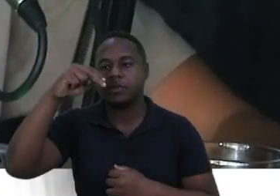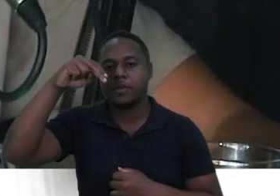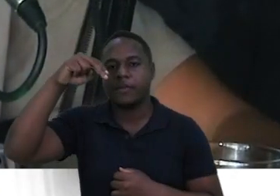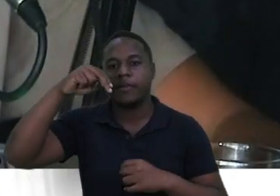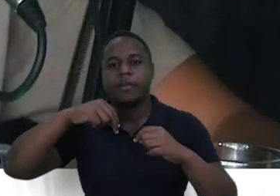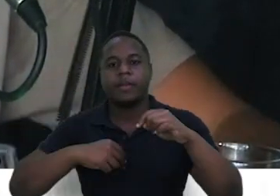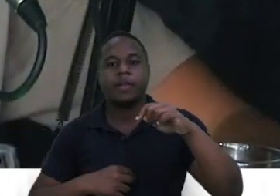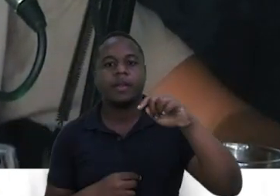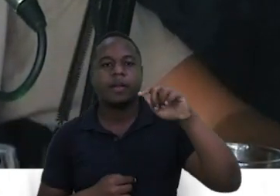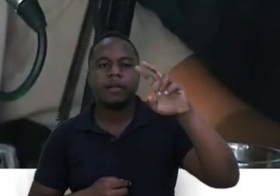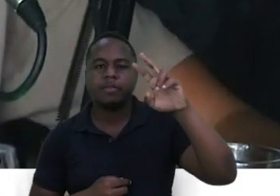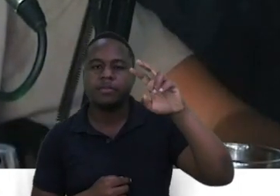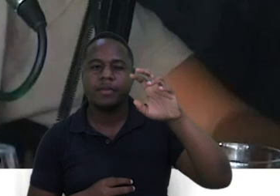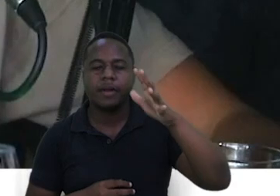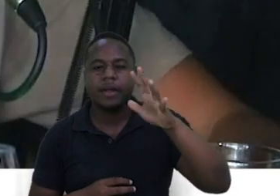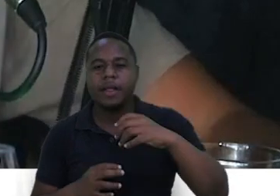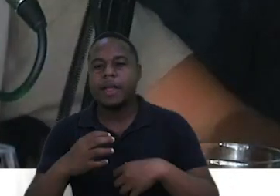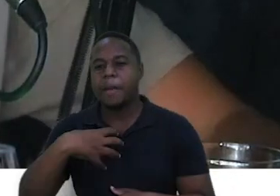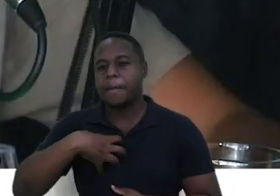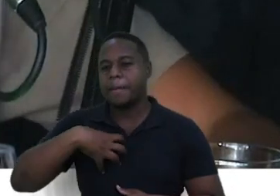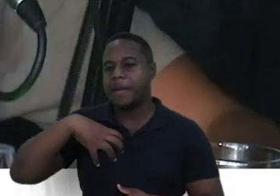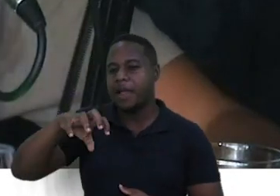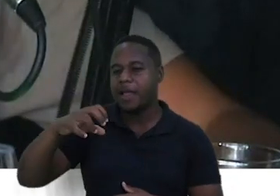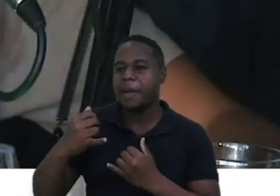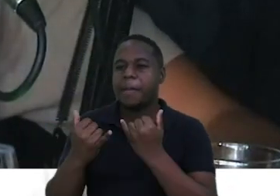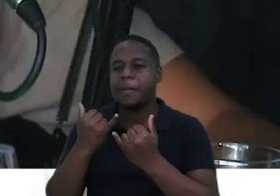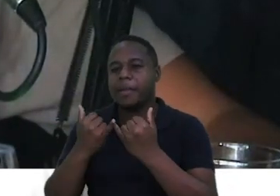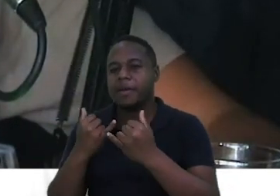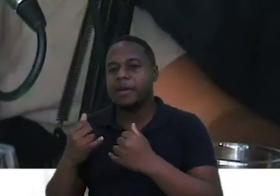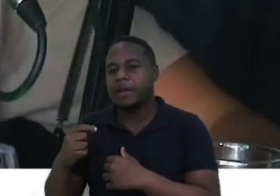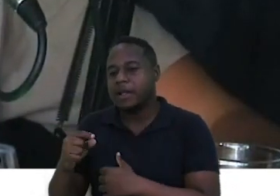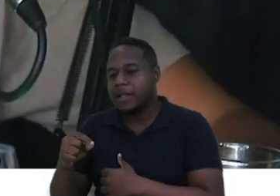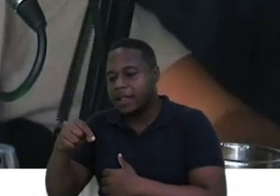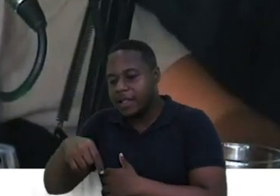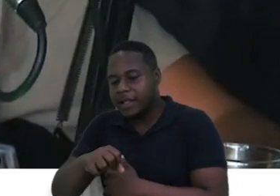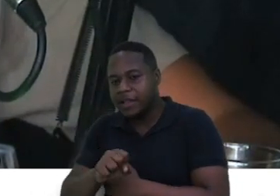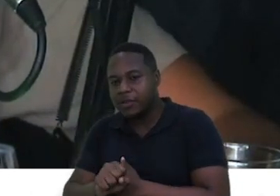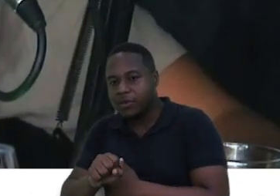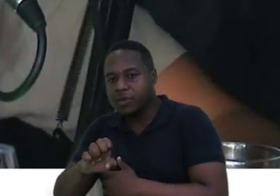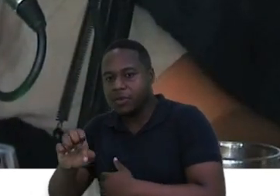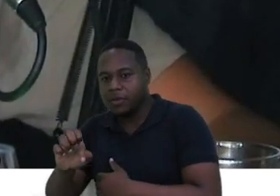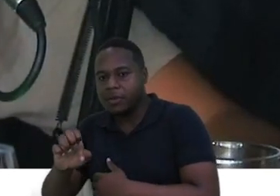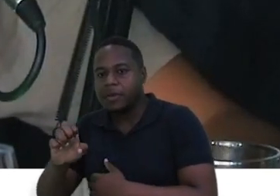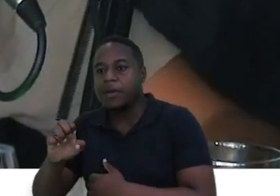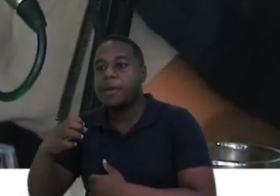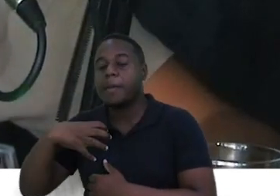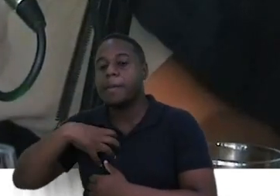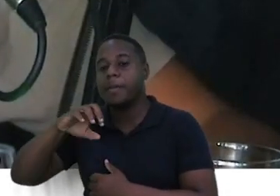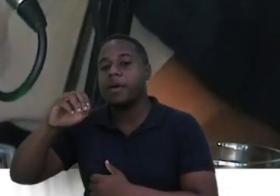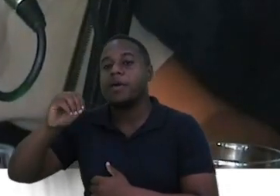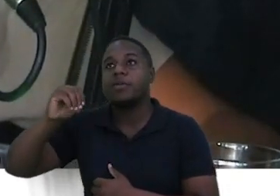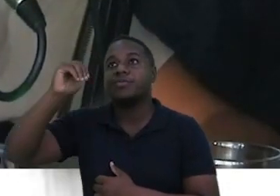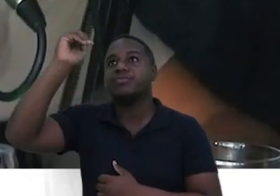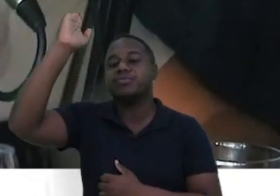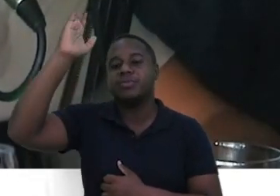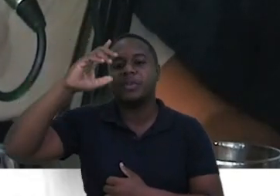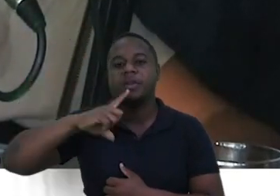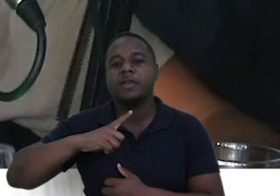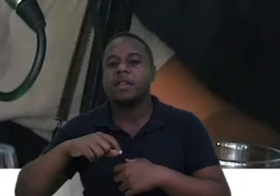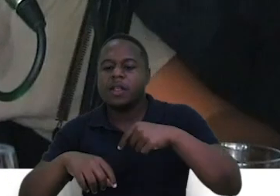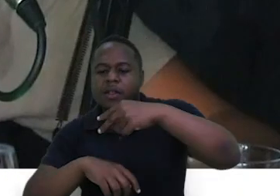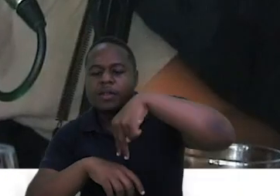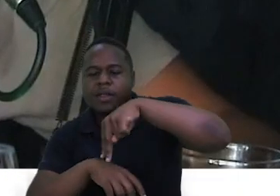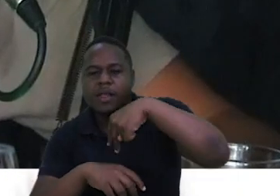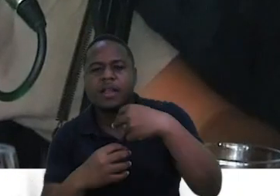Bahia, porque a Bahia é como se fosse a extensão do Sudeste com relação à dança. Da Bahia para cima, o perfil de